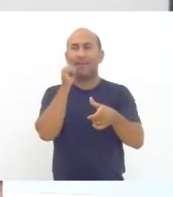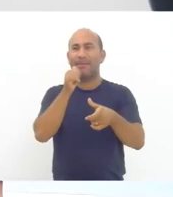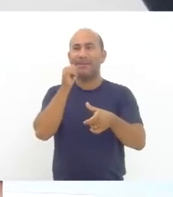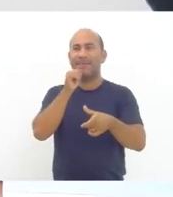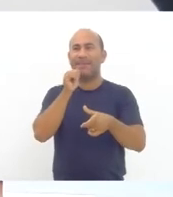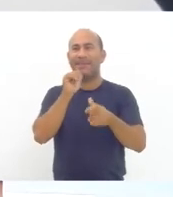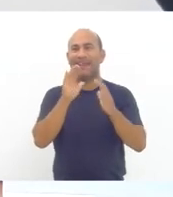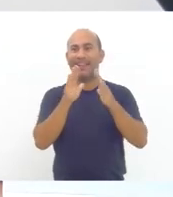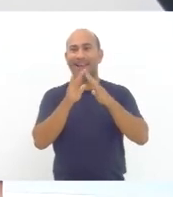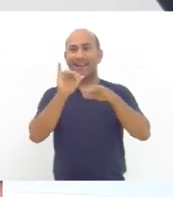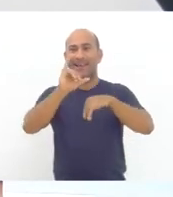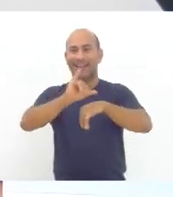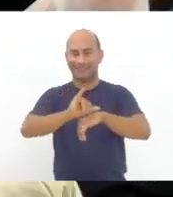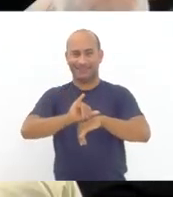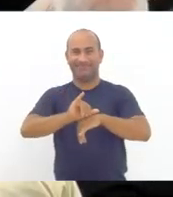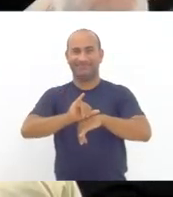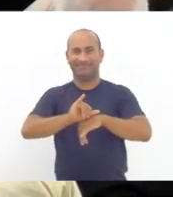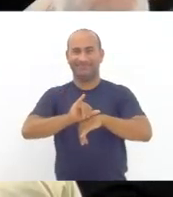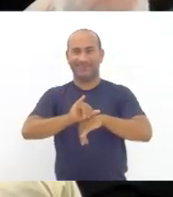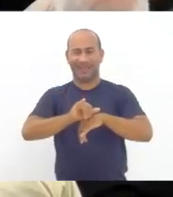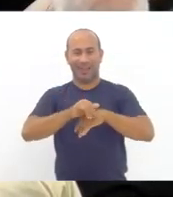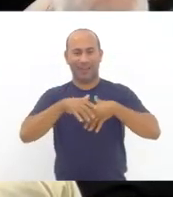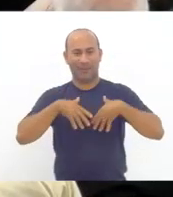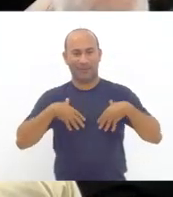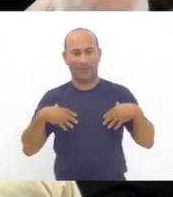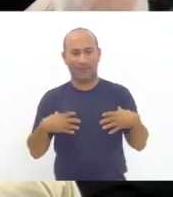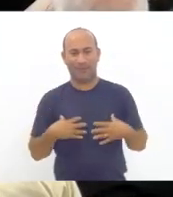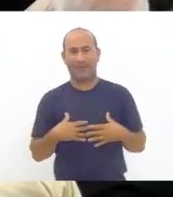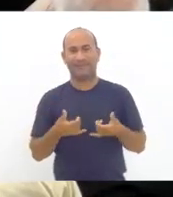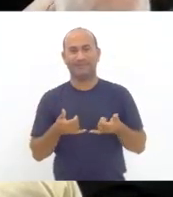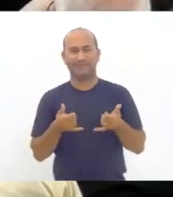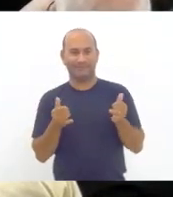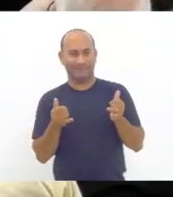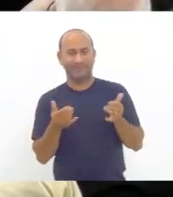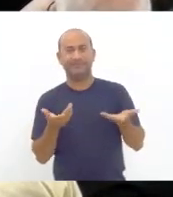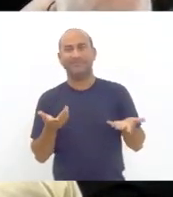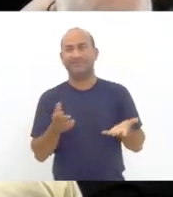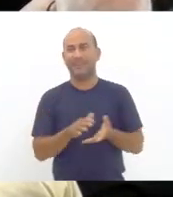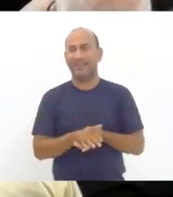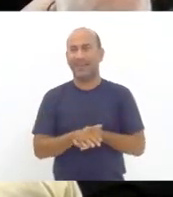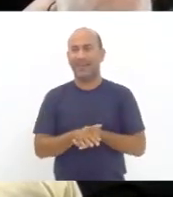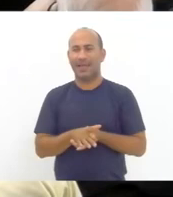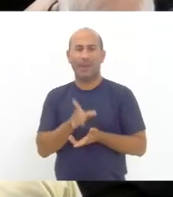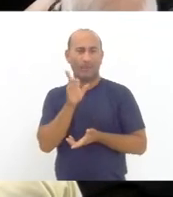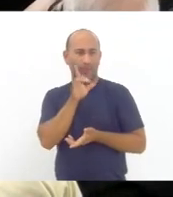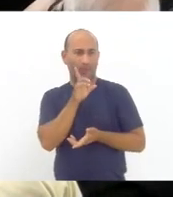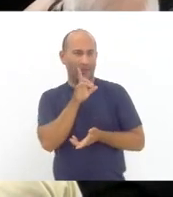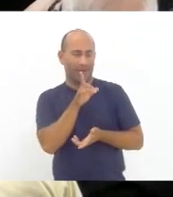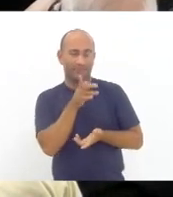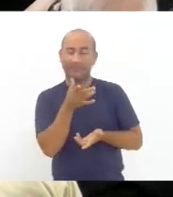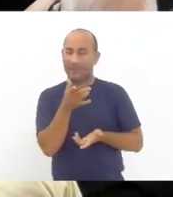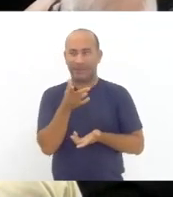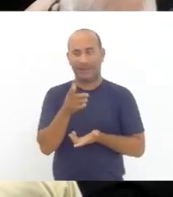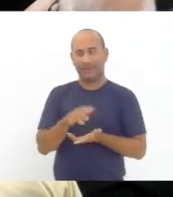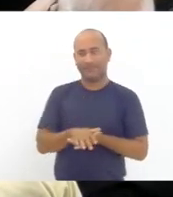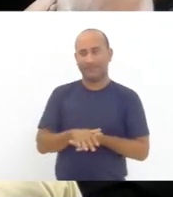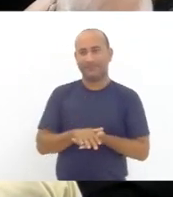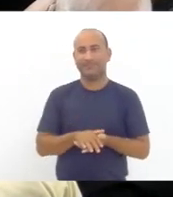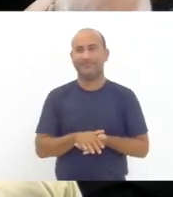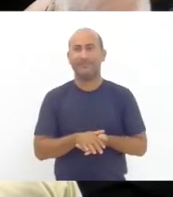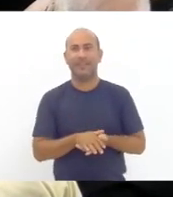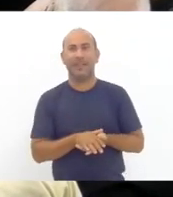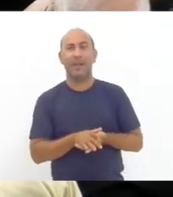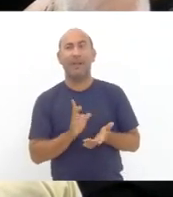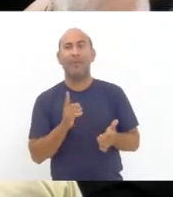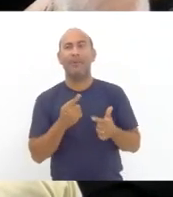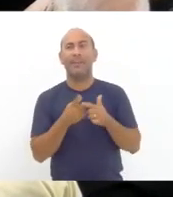laje não não era não infelizmente mas enfim é porque